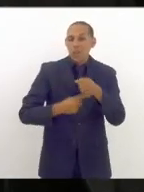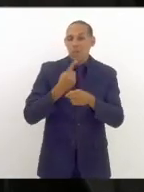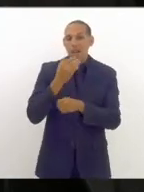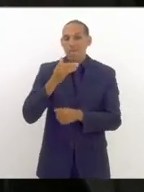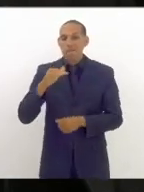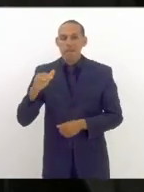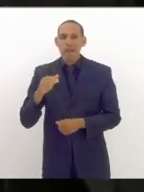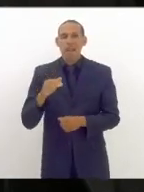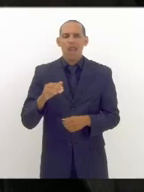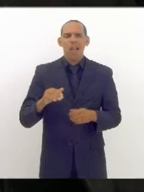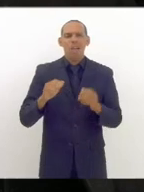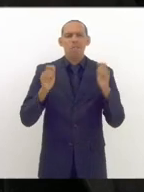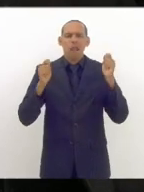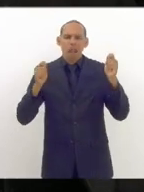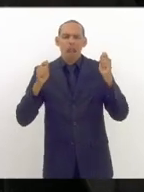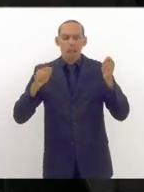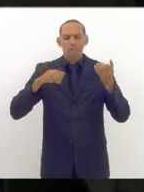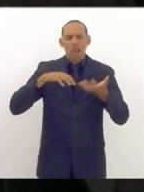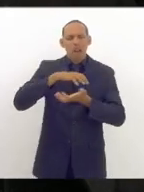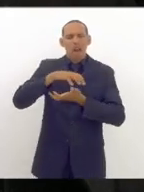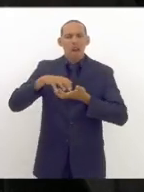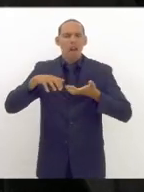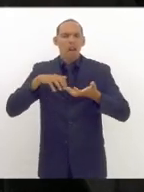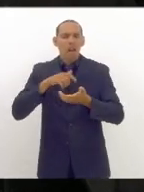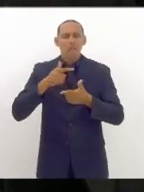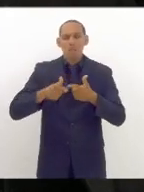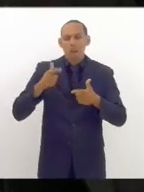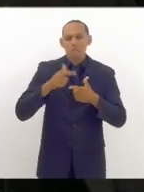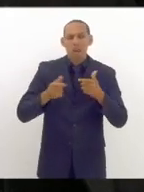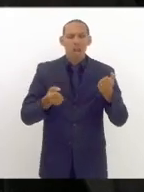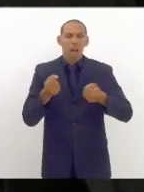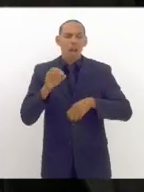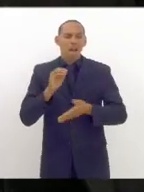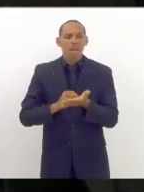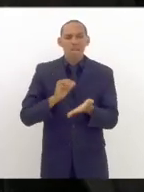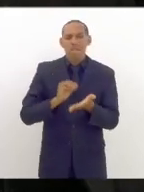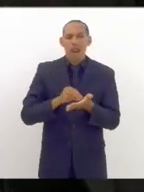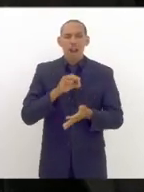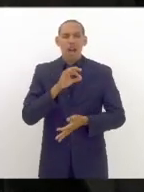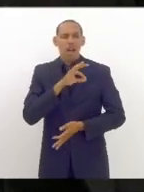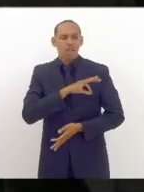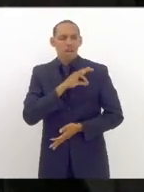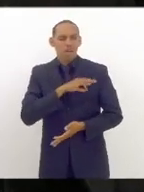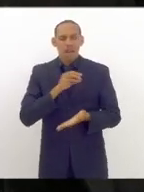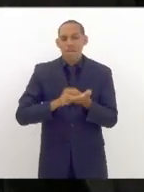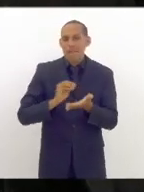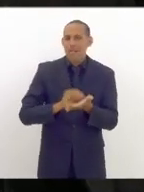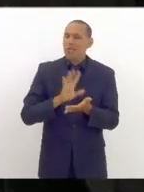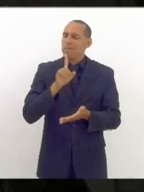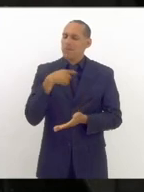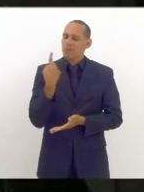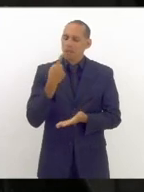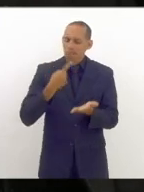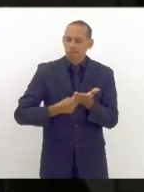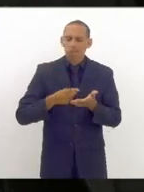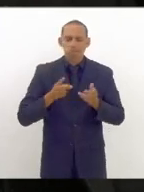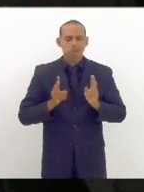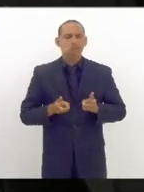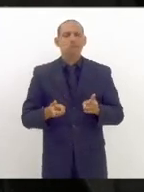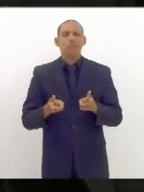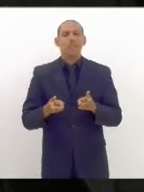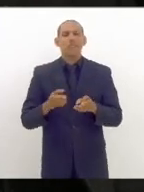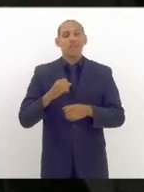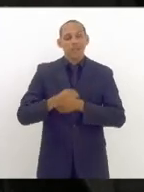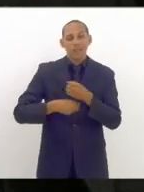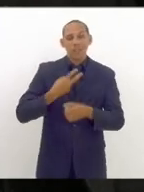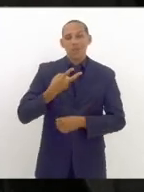diversas dificuldades, com falta de carro, com falta de pagamento, mas a gente sempre firme no nosso propósito. Em 2017, adentra